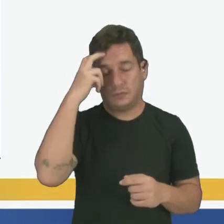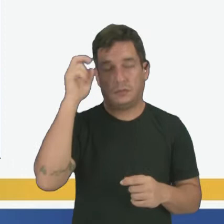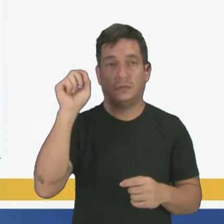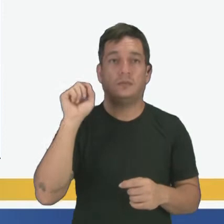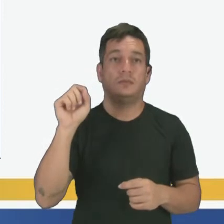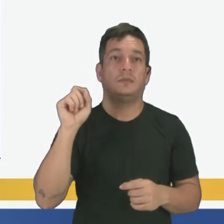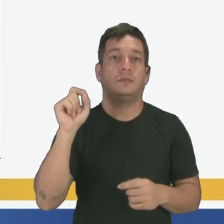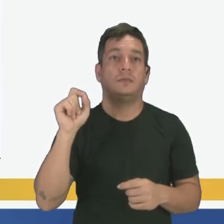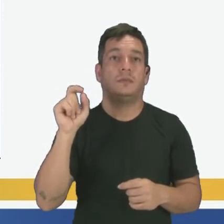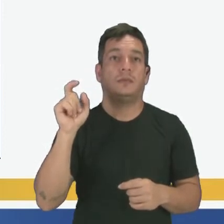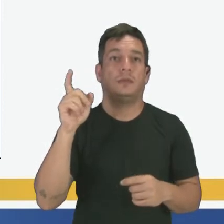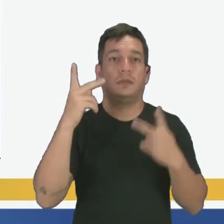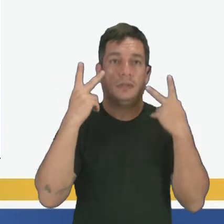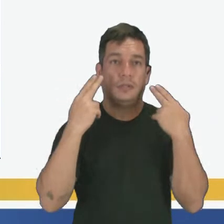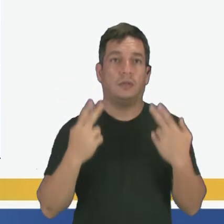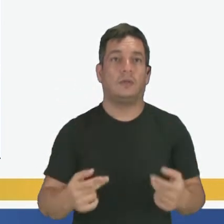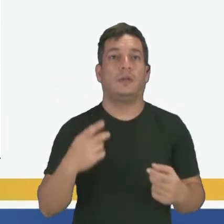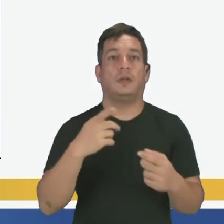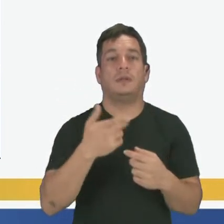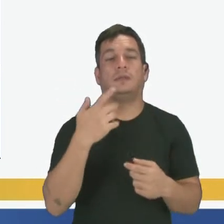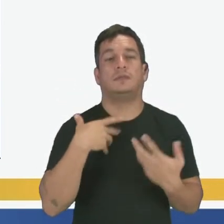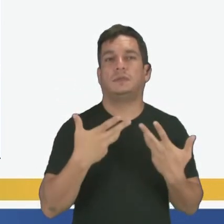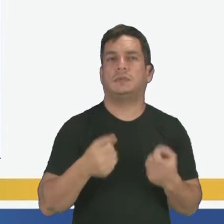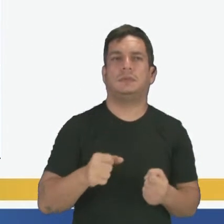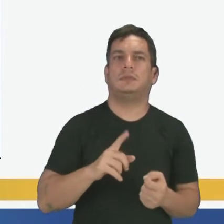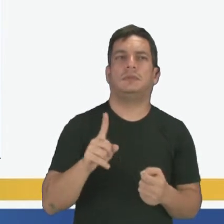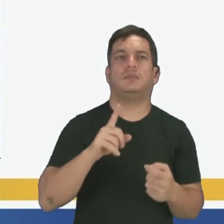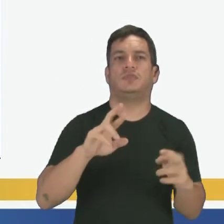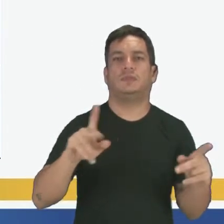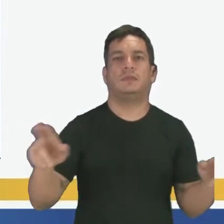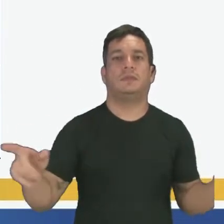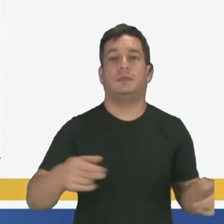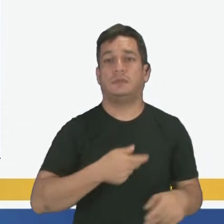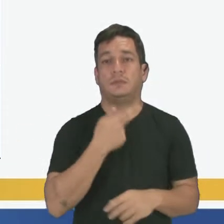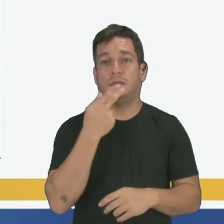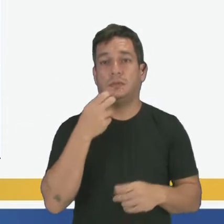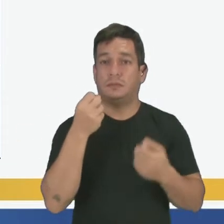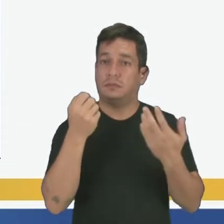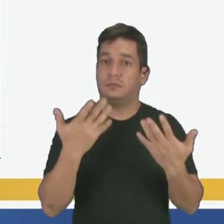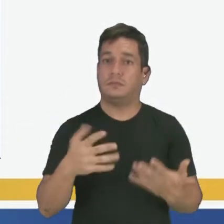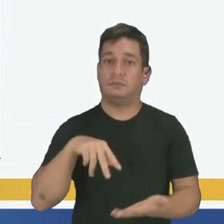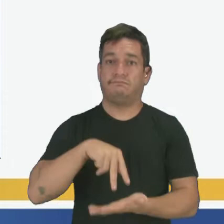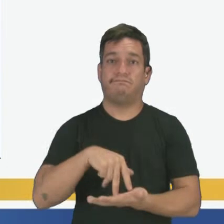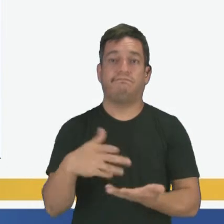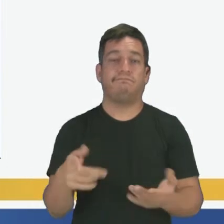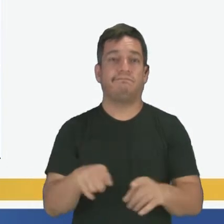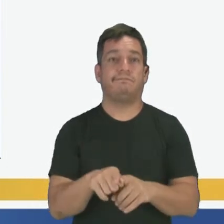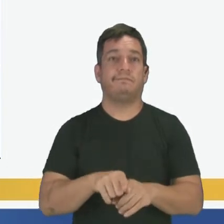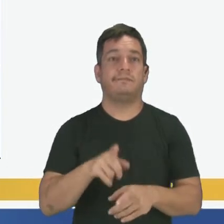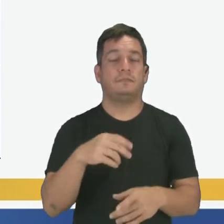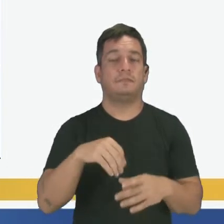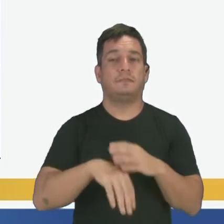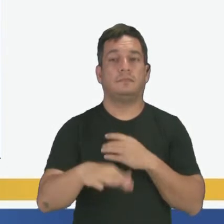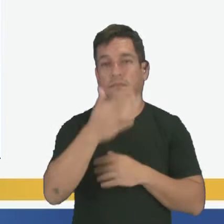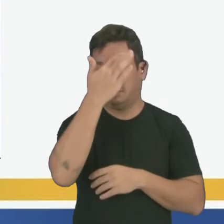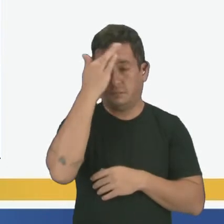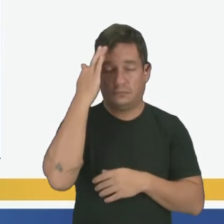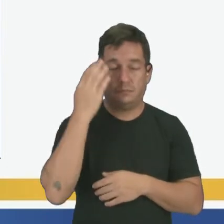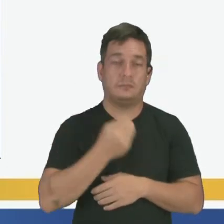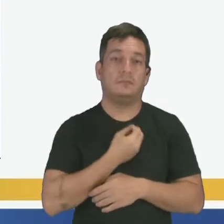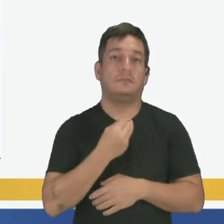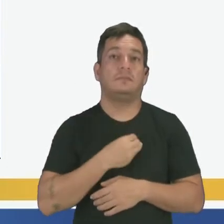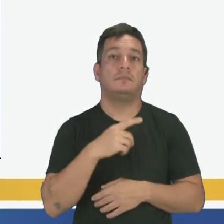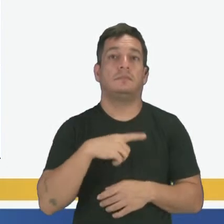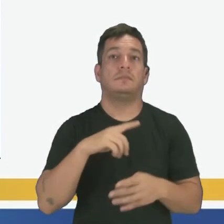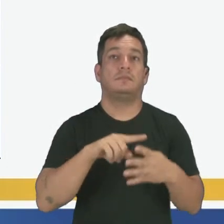de naturais, discordância e diferença de abordagem. Tá? Então, também dentro desse campo da filosofia de vida,